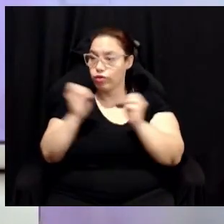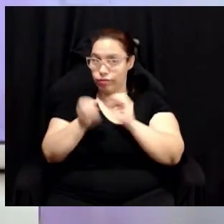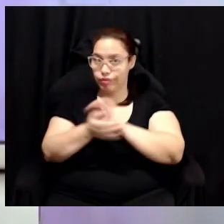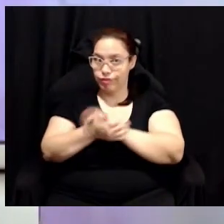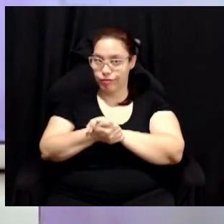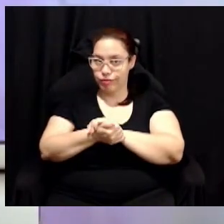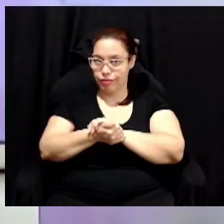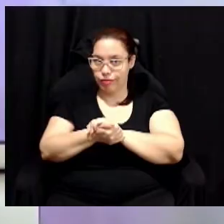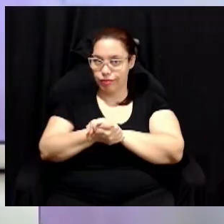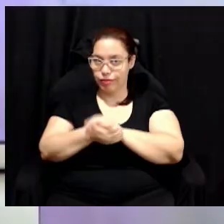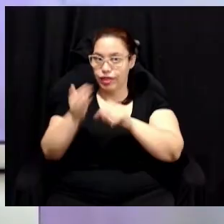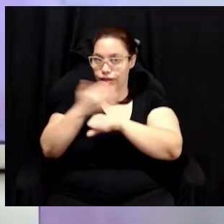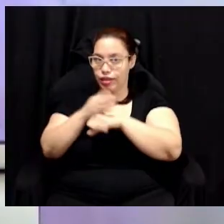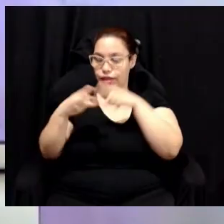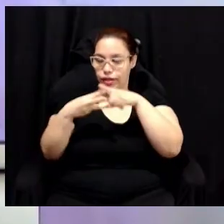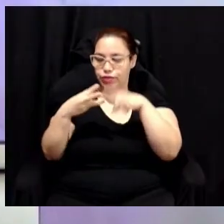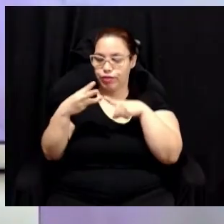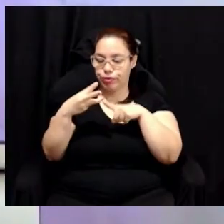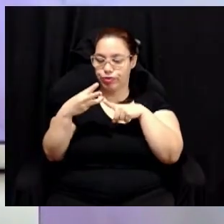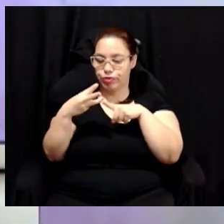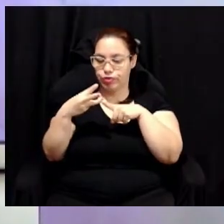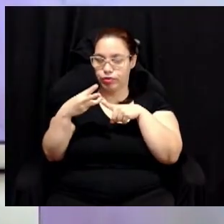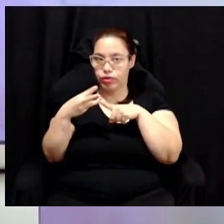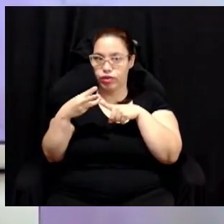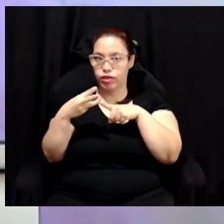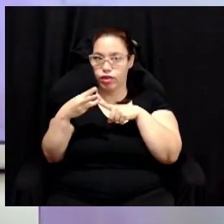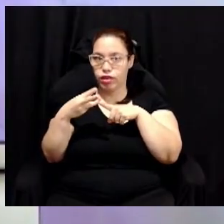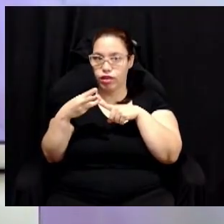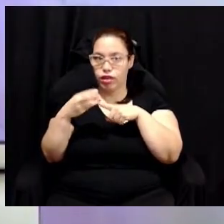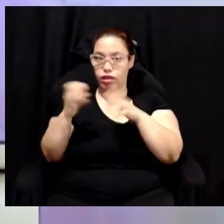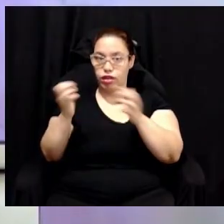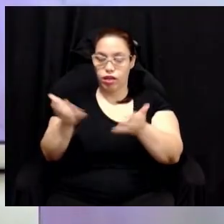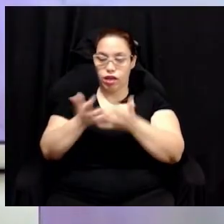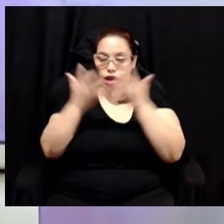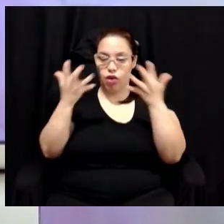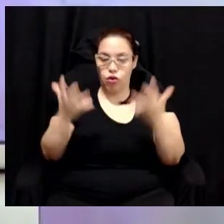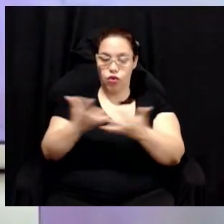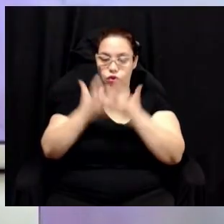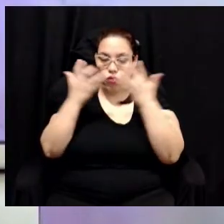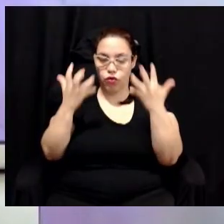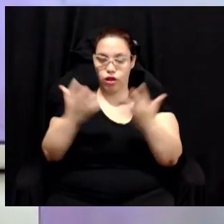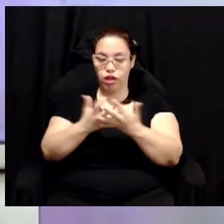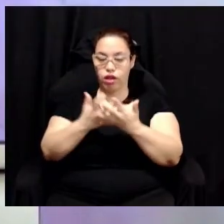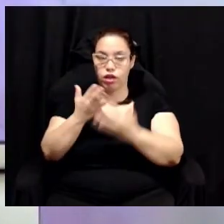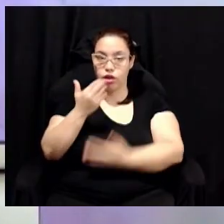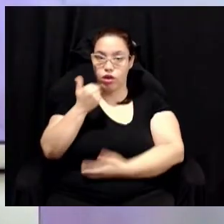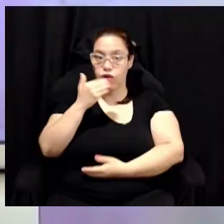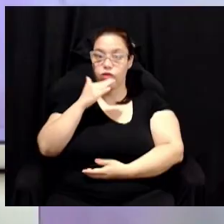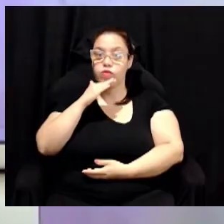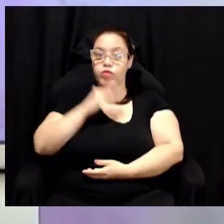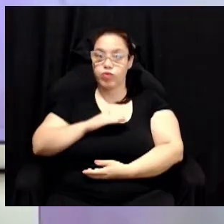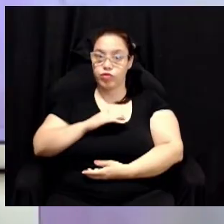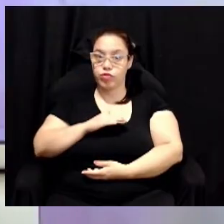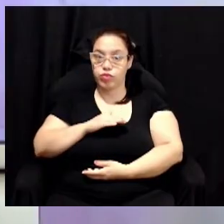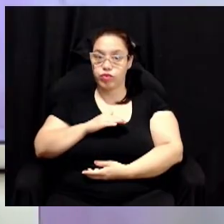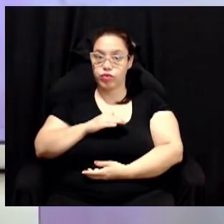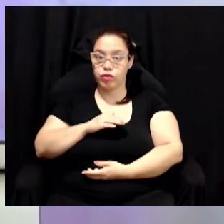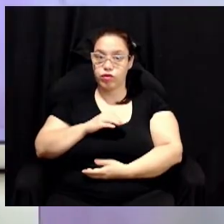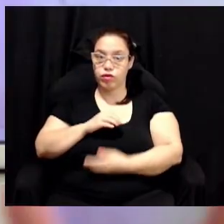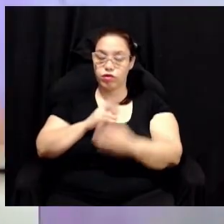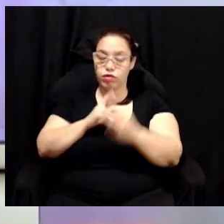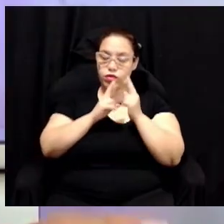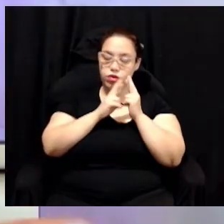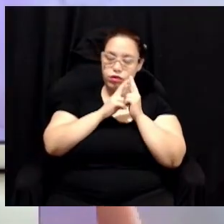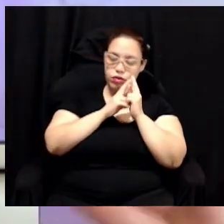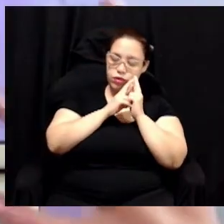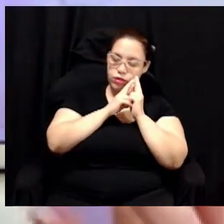Então, coloque em prática essas 3 dicas. Consuma alface no seu jantar. A alface, ela tem substâncias sedativas, que